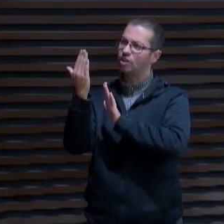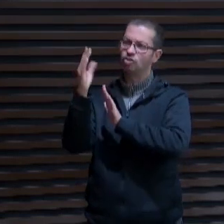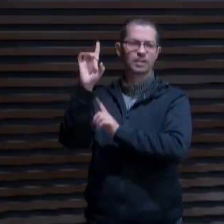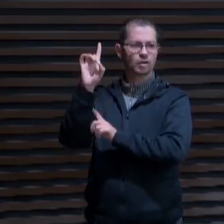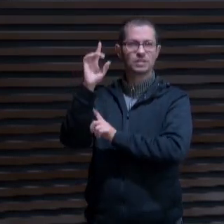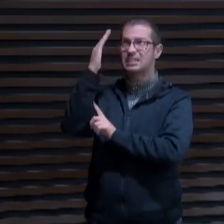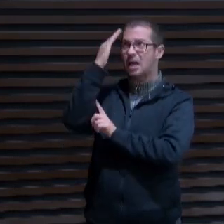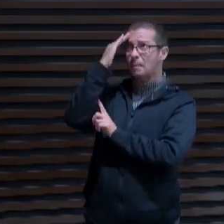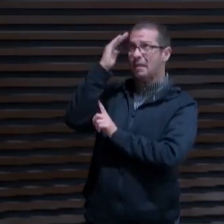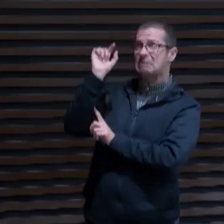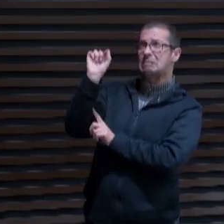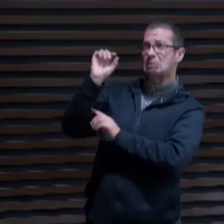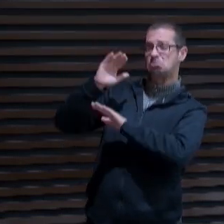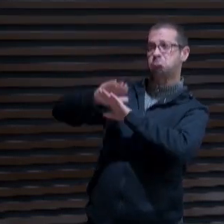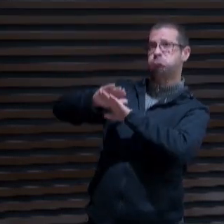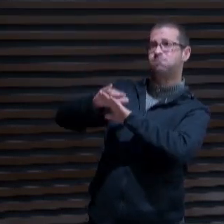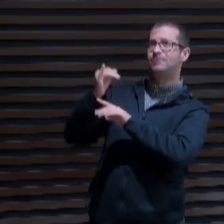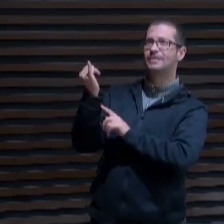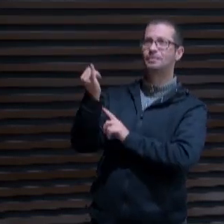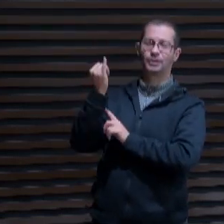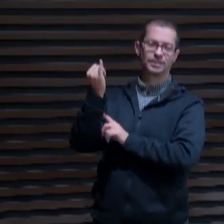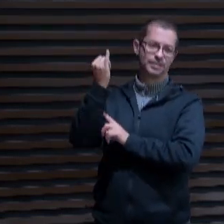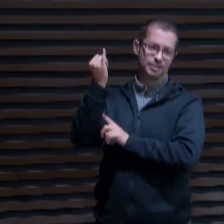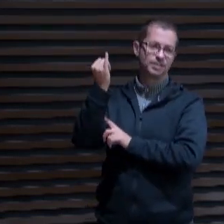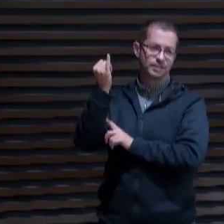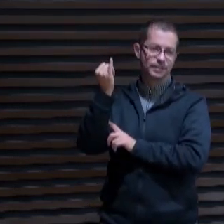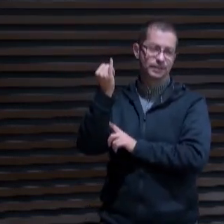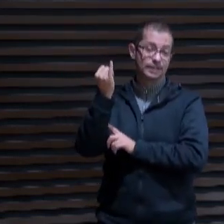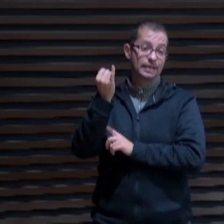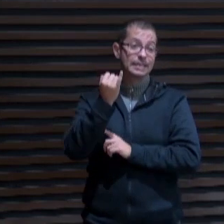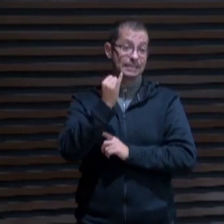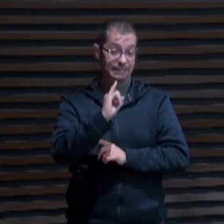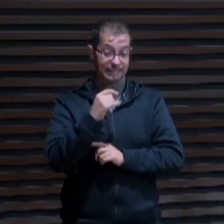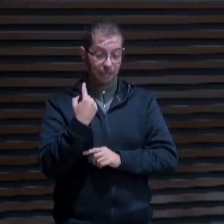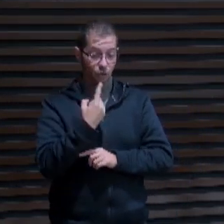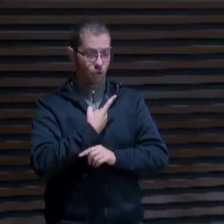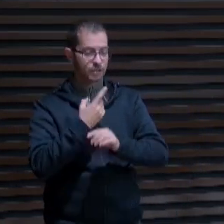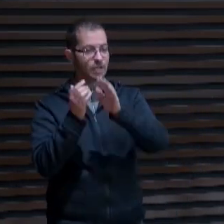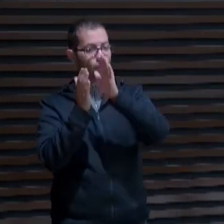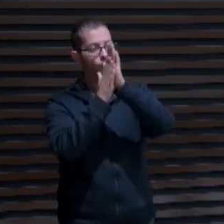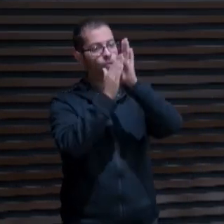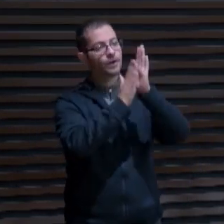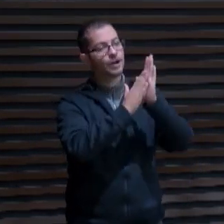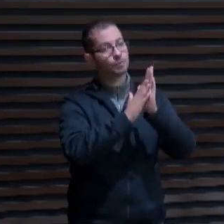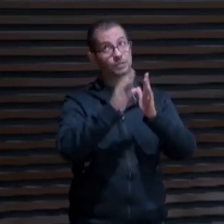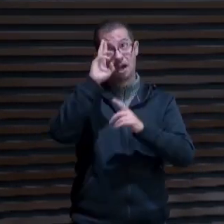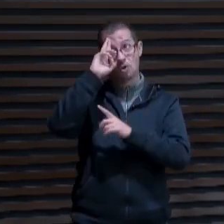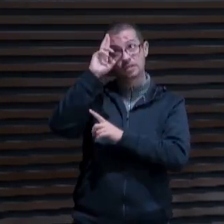os seus atributos. Enquanto que quando nós louvamos ao Senhor,